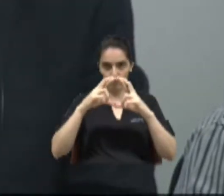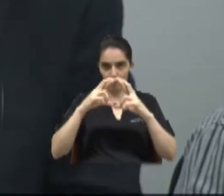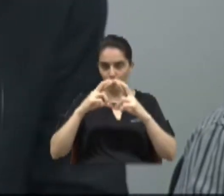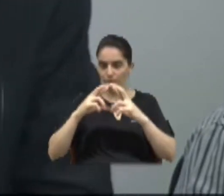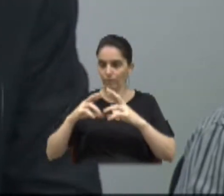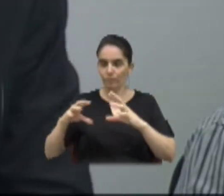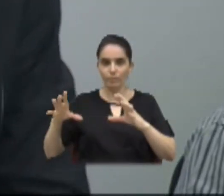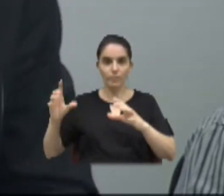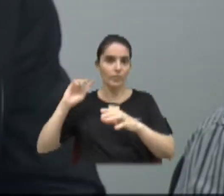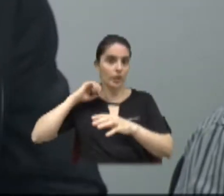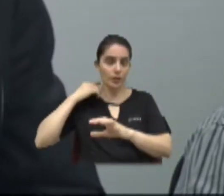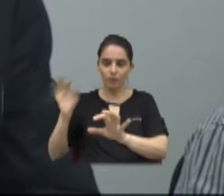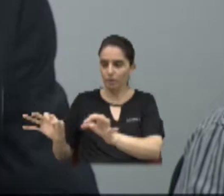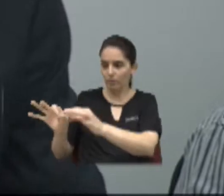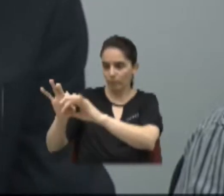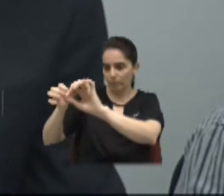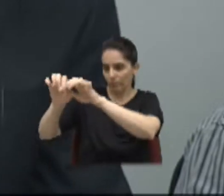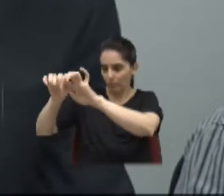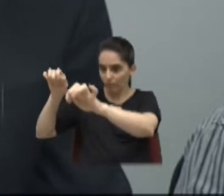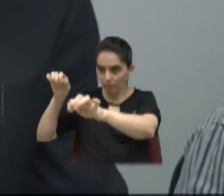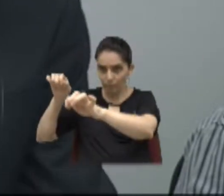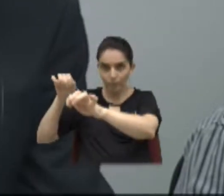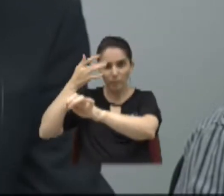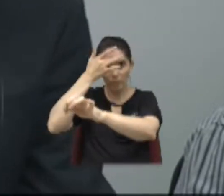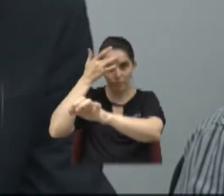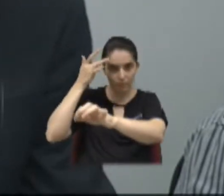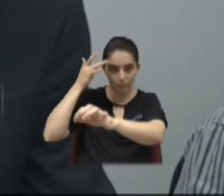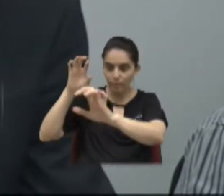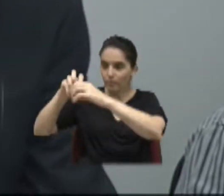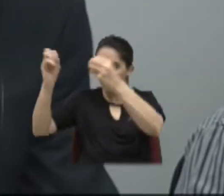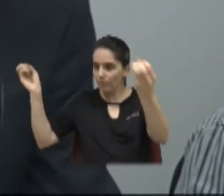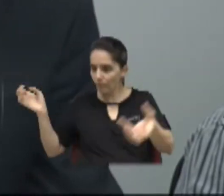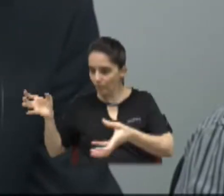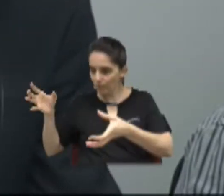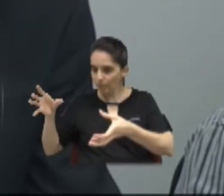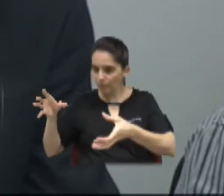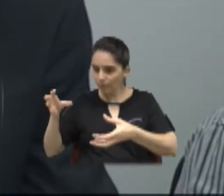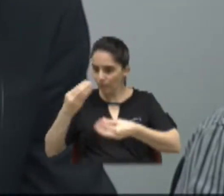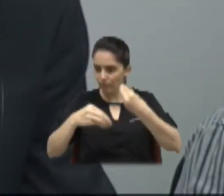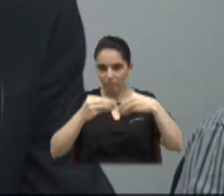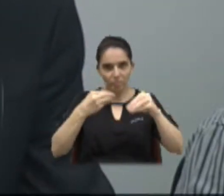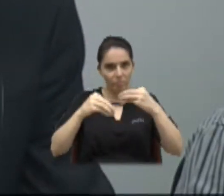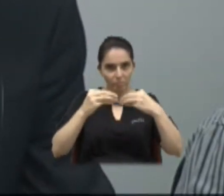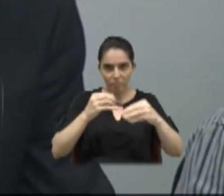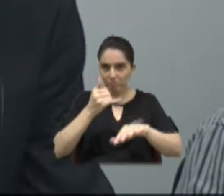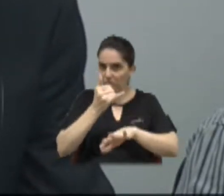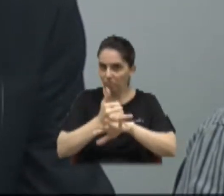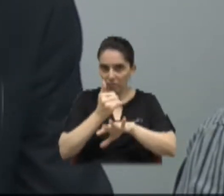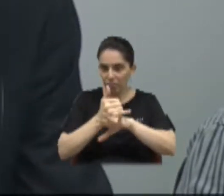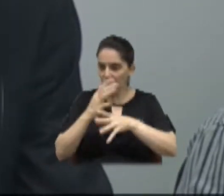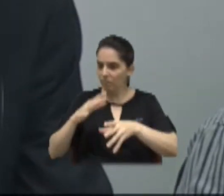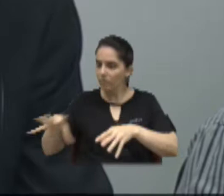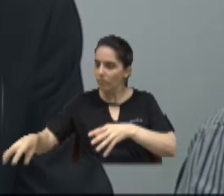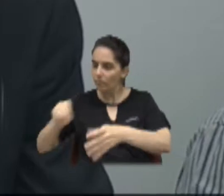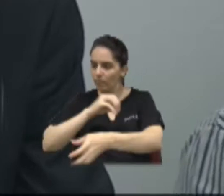colocados certo, porque é o trabalho delas, e para recolher material de reciclável, latinha,